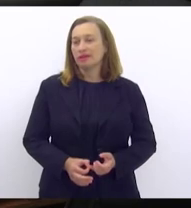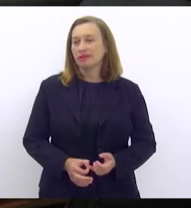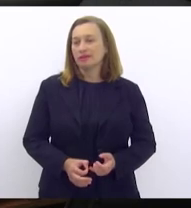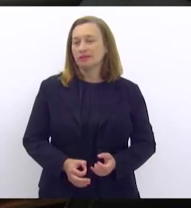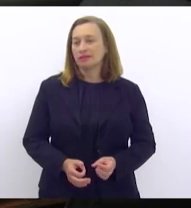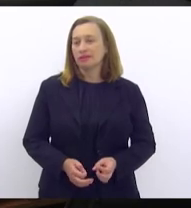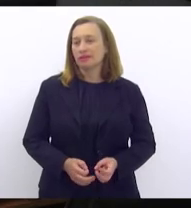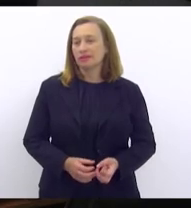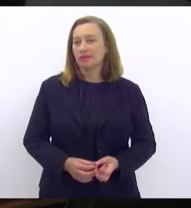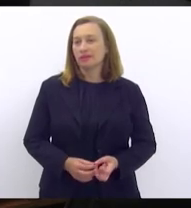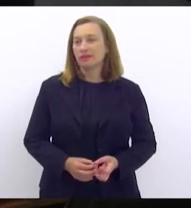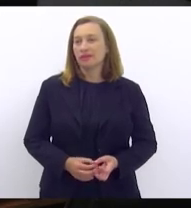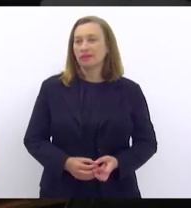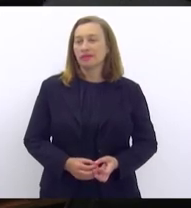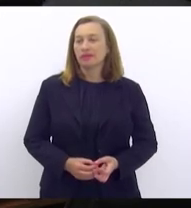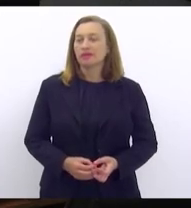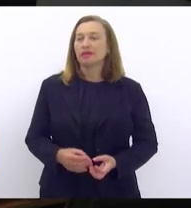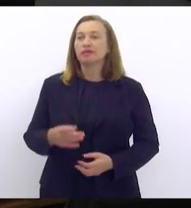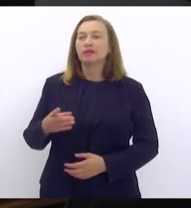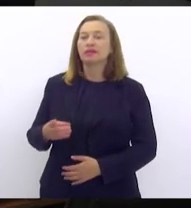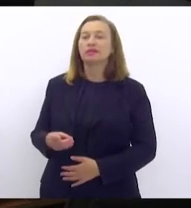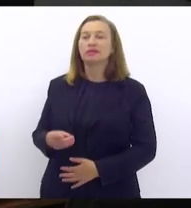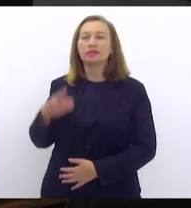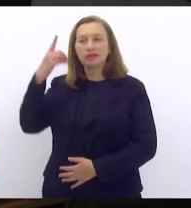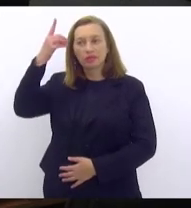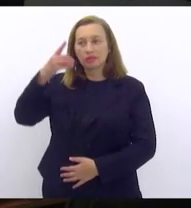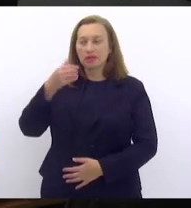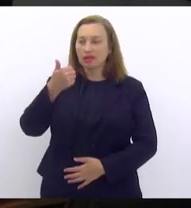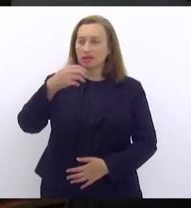Deputado Paul Bell, Vossa Excelência dispõe de 10 minutos.